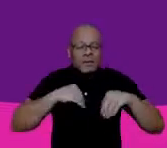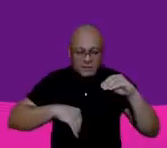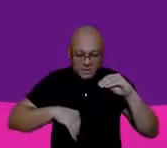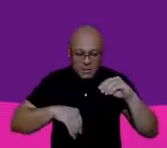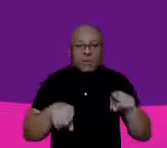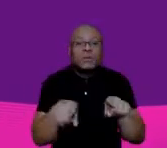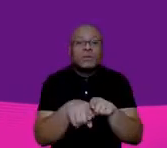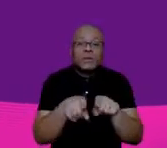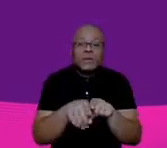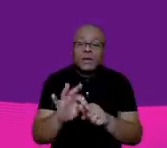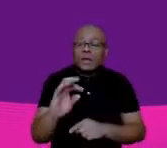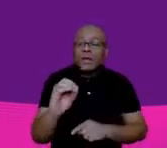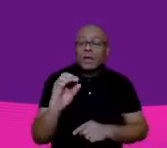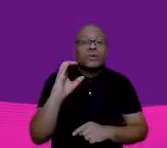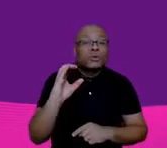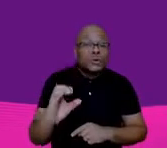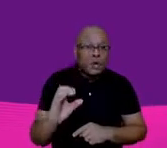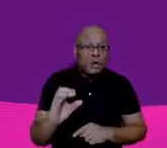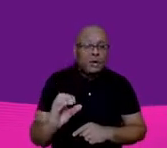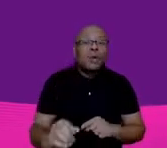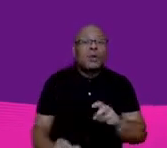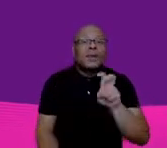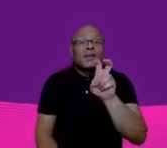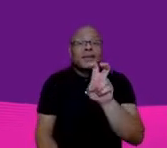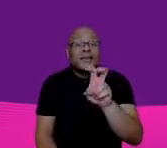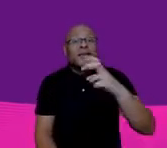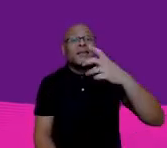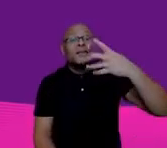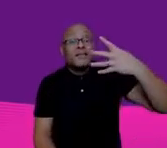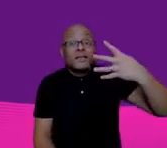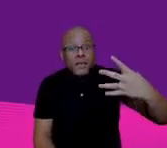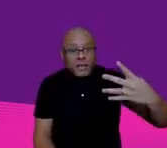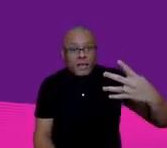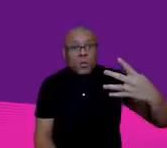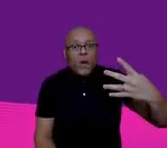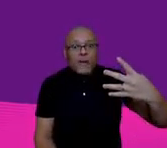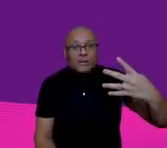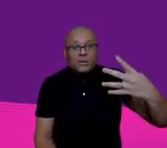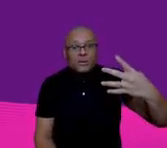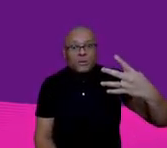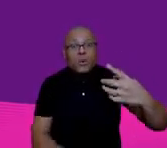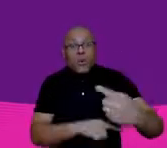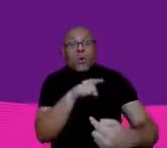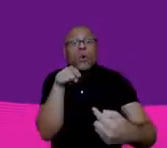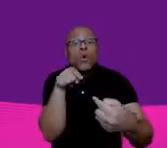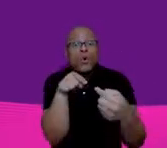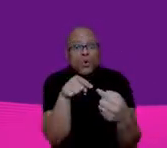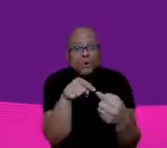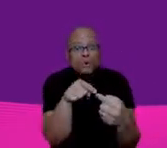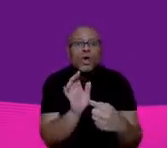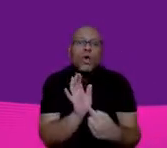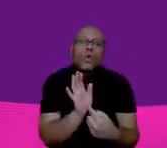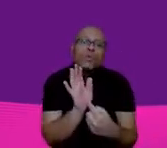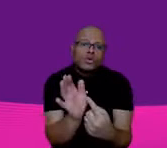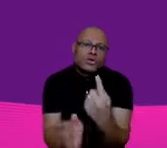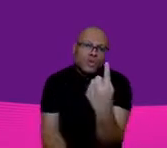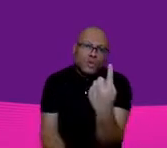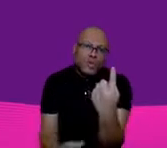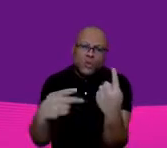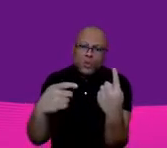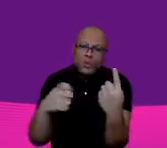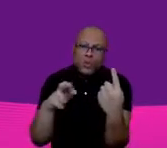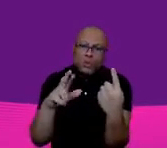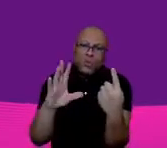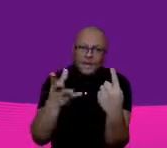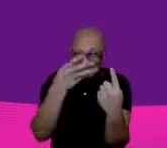depressão. Hoje a gente tem 54 alvos descritos, eu mostrei um deles, que é para a doença de Parkinson, mas a gente tem vários outros alvos para várias outras doenças